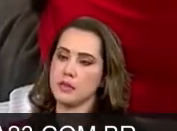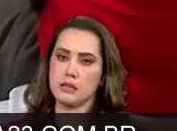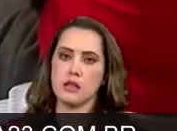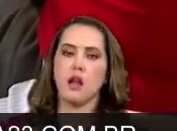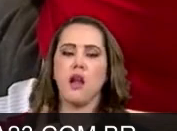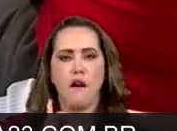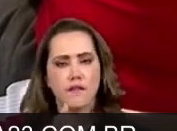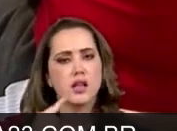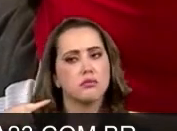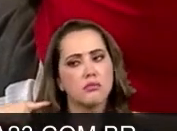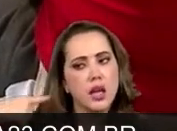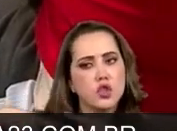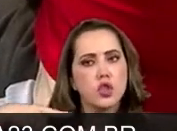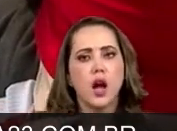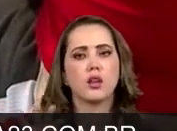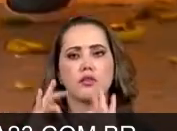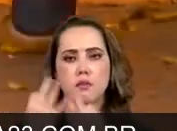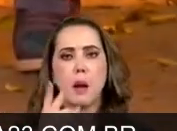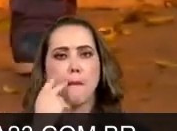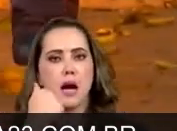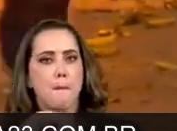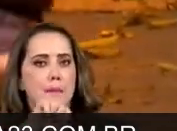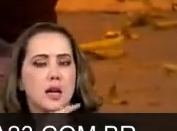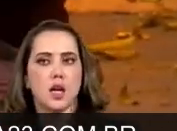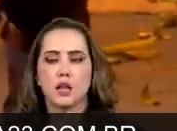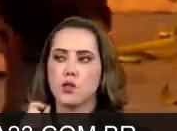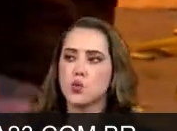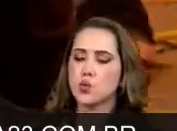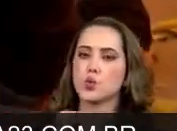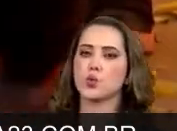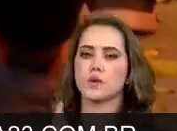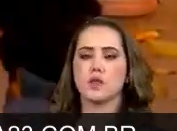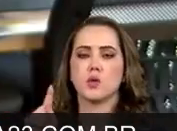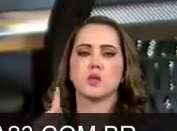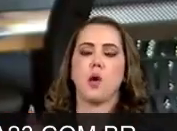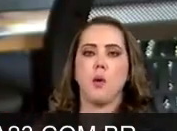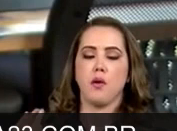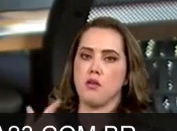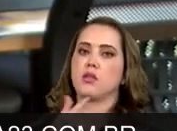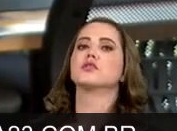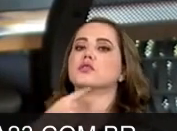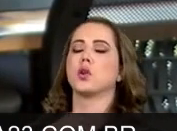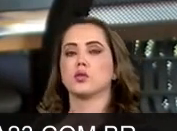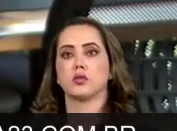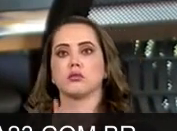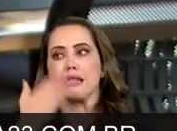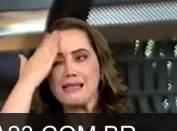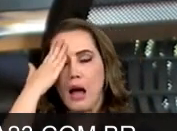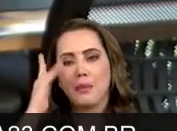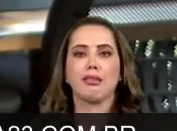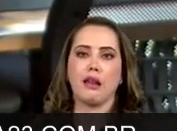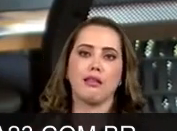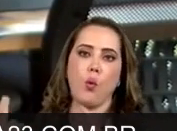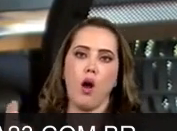pais também recebem o próprio diagnóstico quando levam os filhos a uma consulta. A dislexia, ela ainda é uma condição